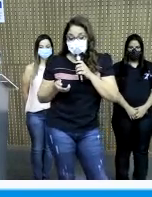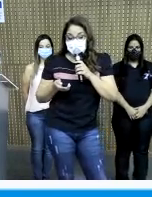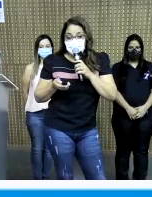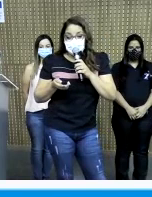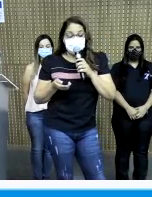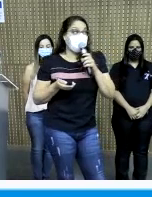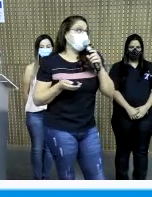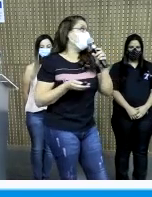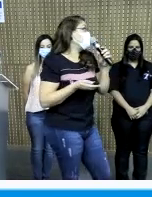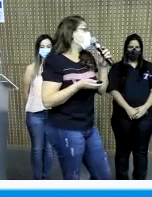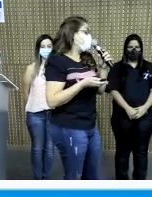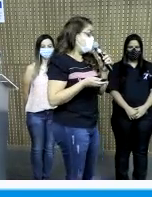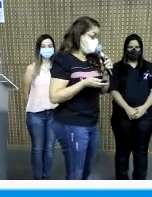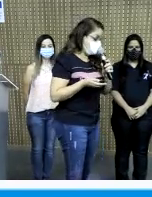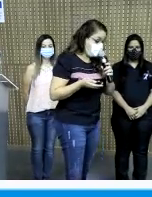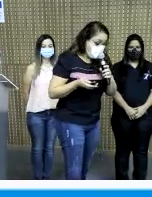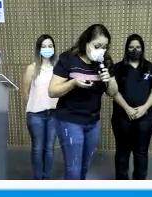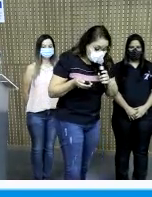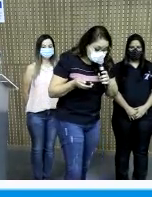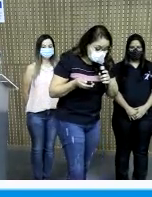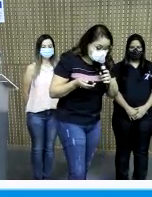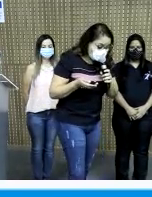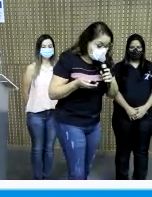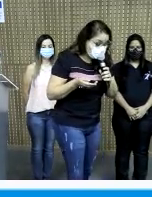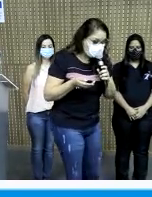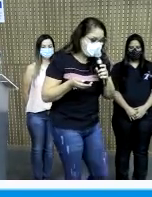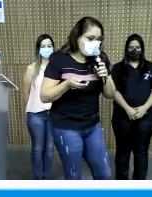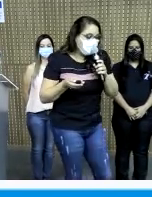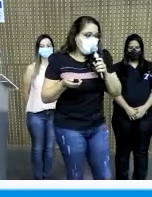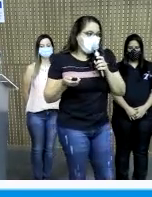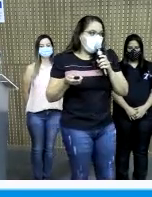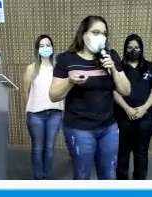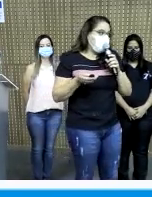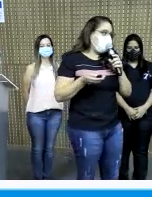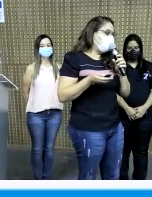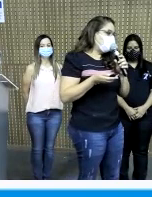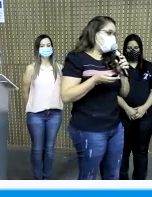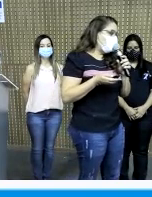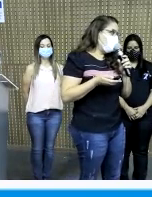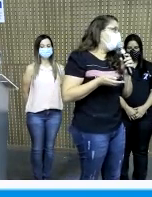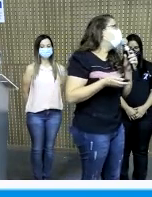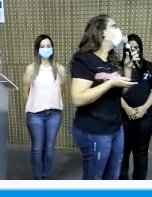novamente. A nossa carteira de serviço começa a revelar